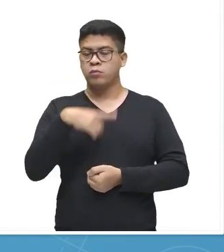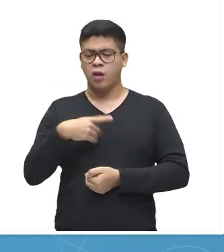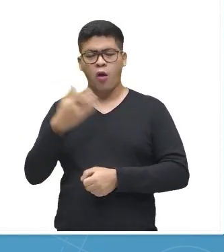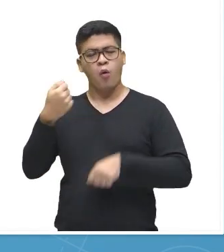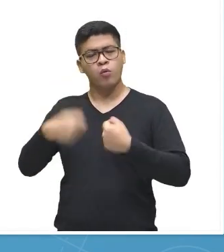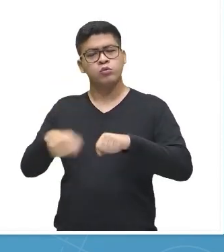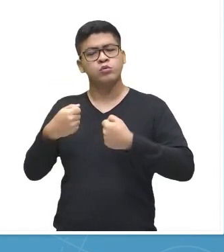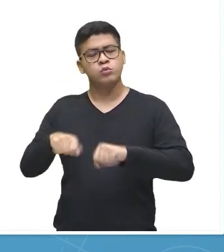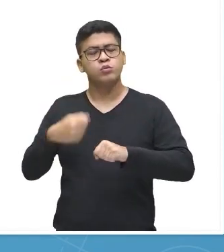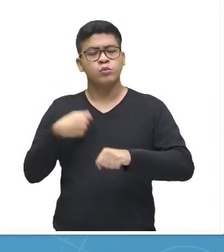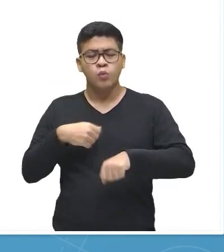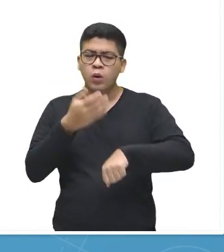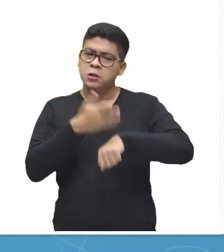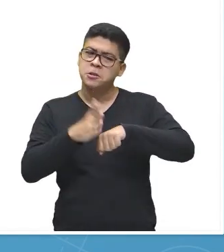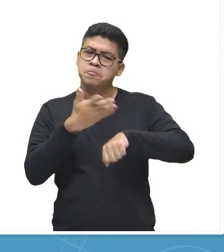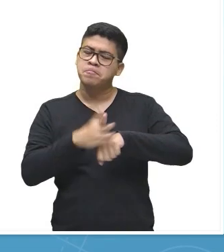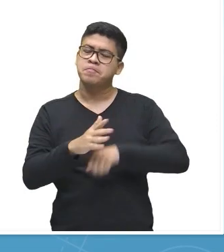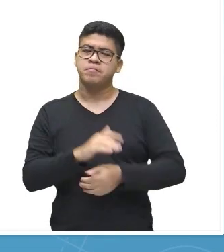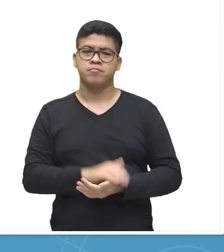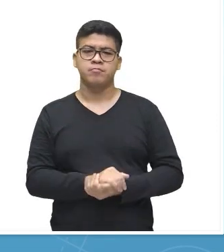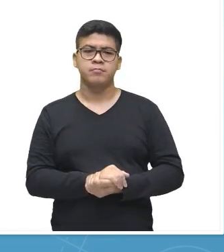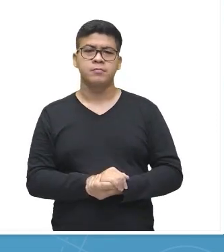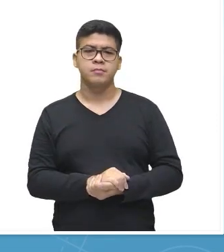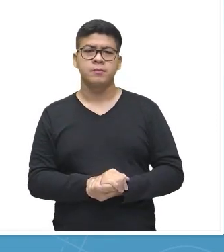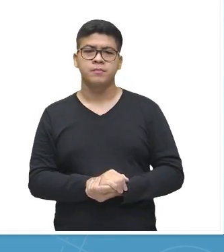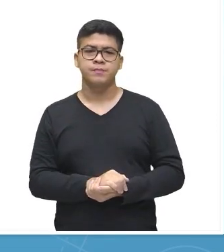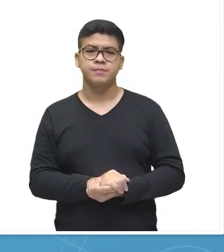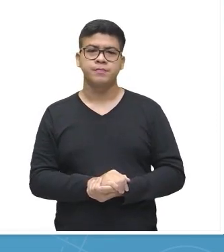tentando. Vamos para a nossa questão 4,